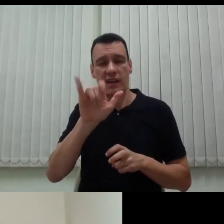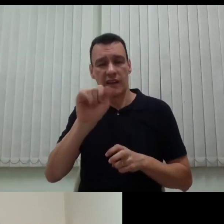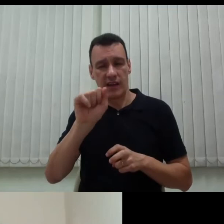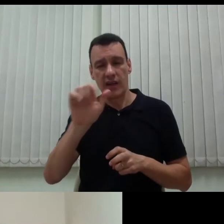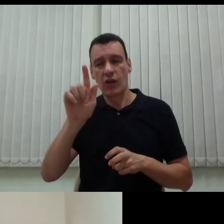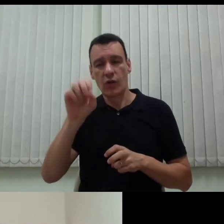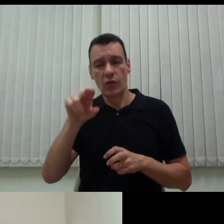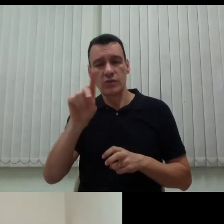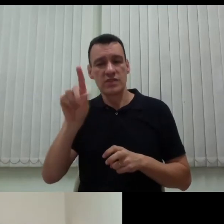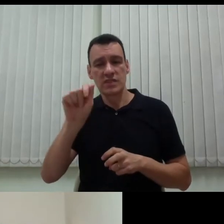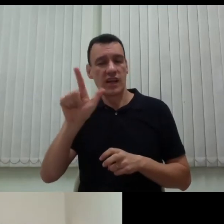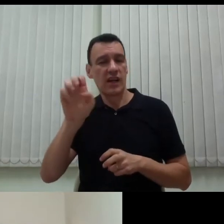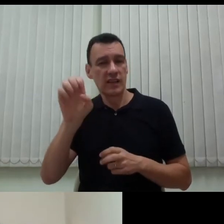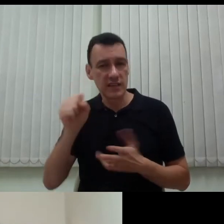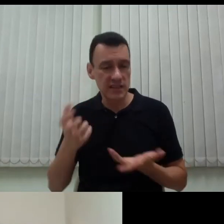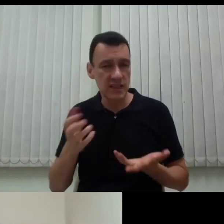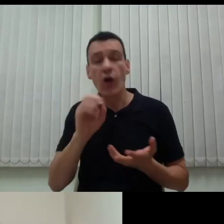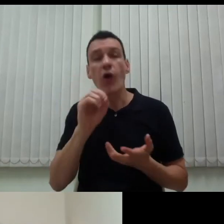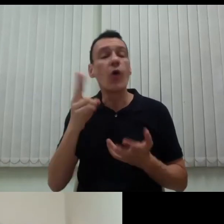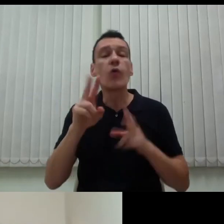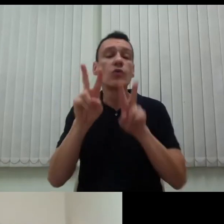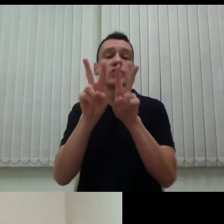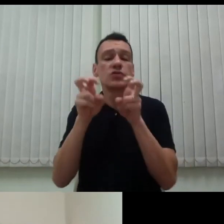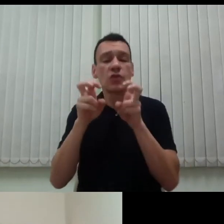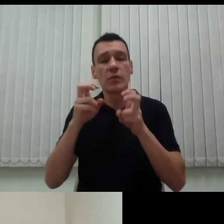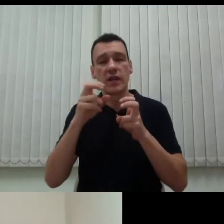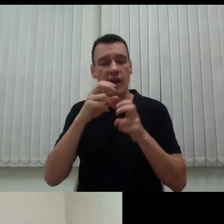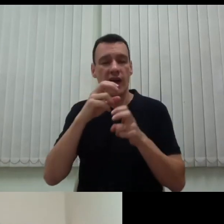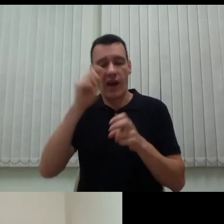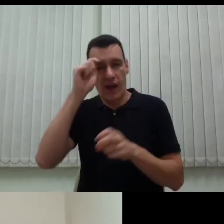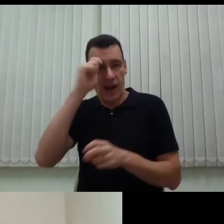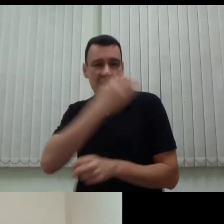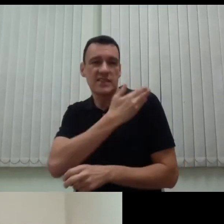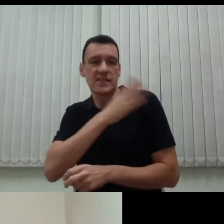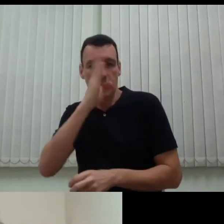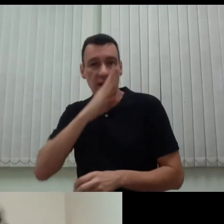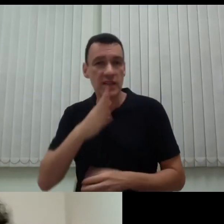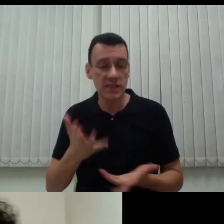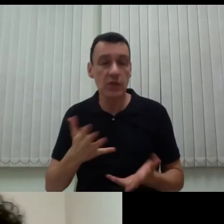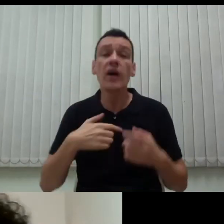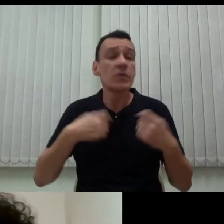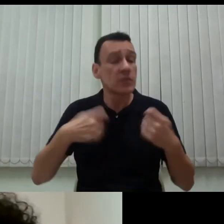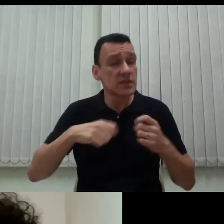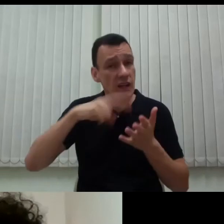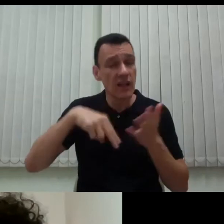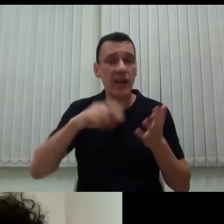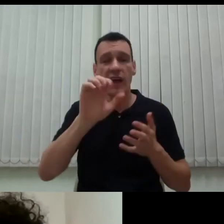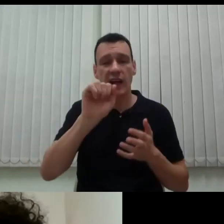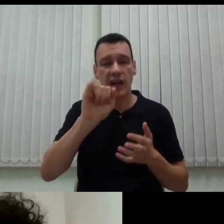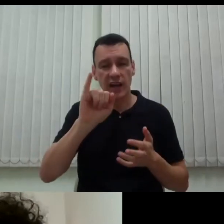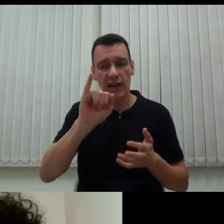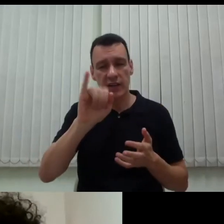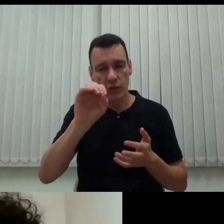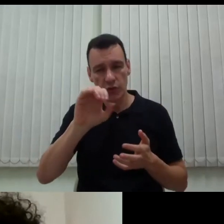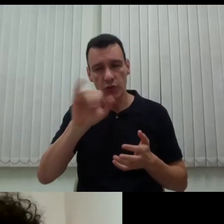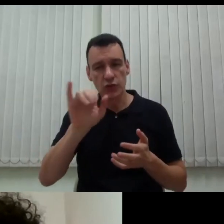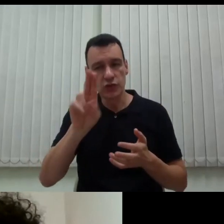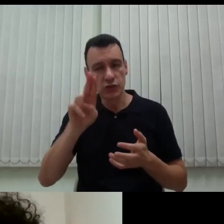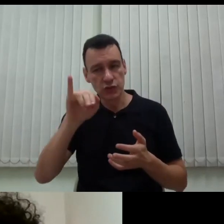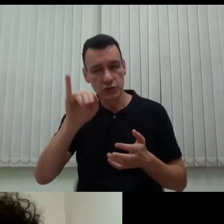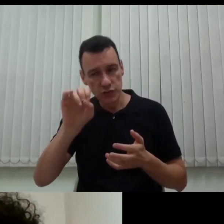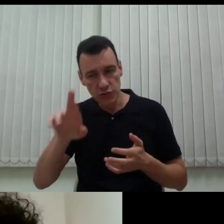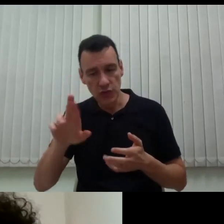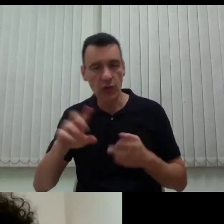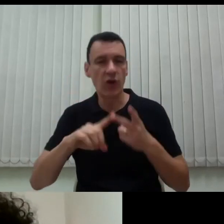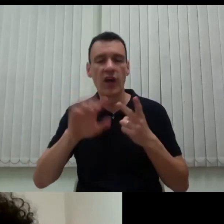racismo brasileira? Você tem que ler, é claro, Caio Prado Júnior, Florestan Fernandes, mas Lélia se coloca aí